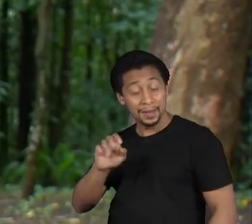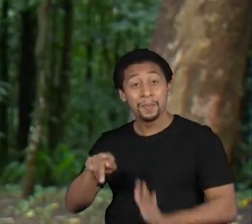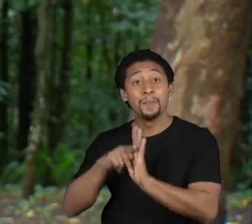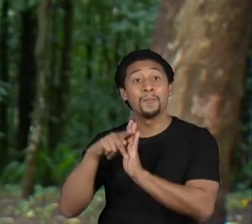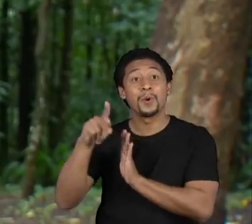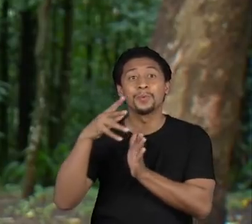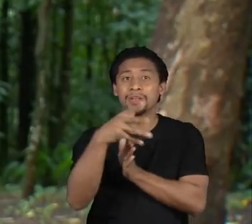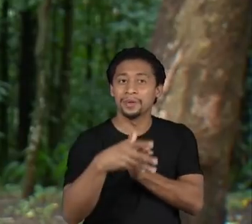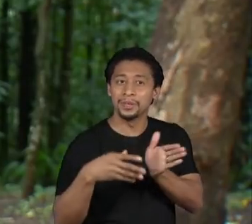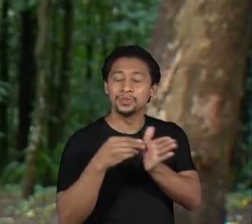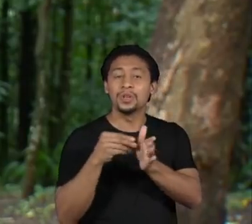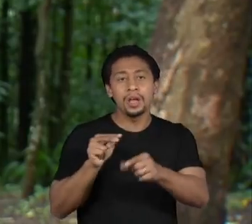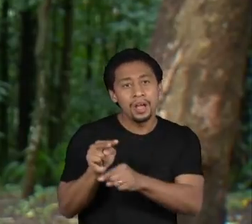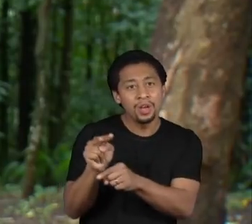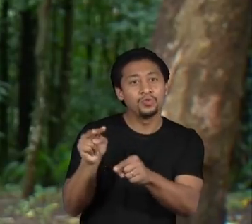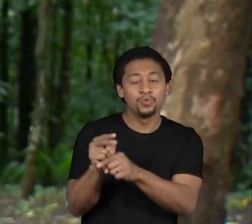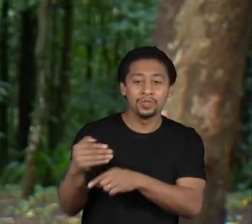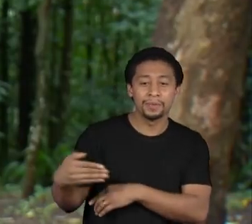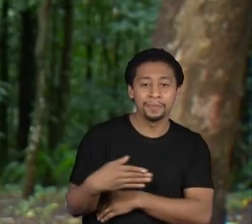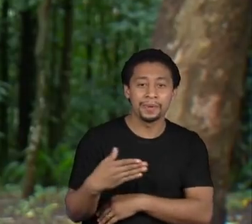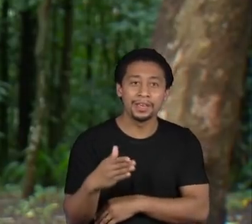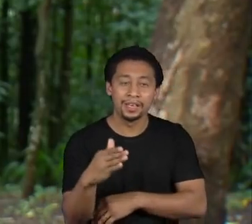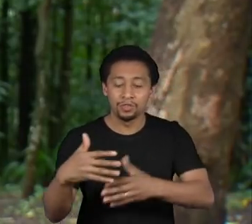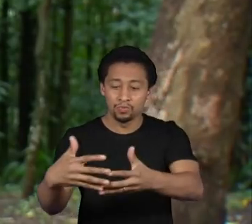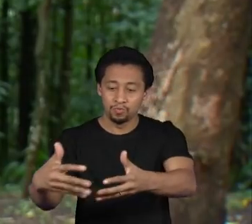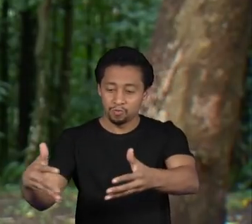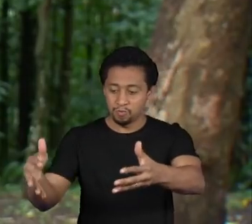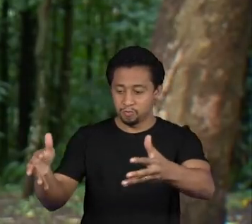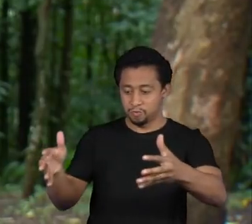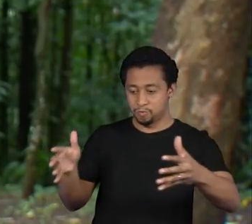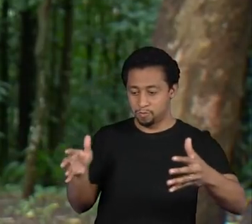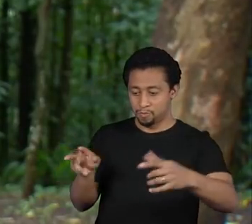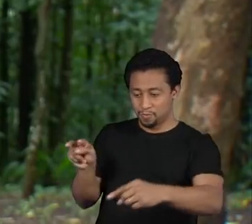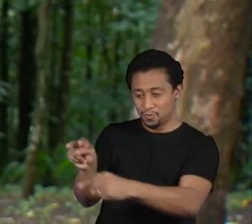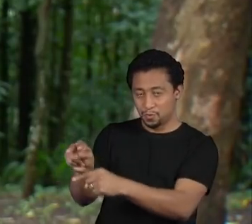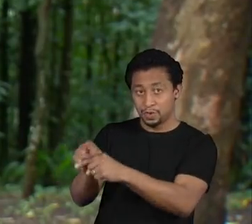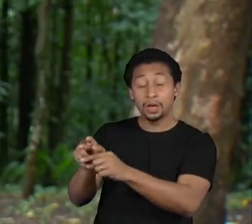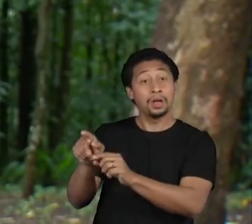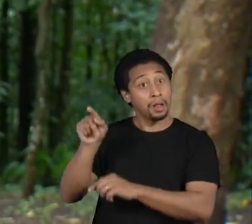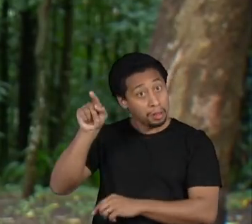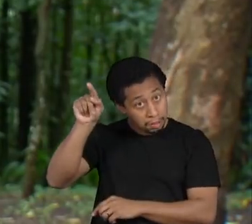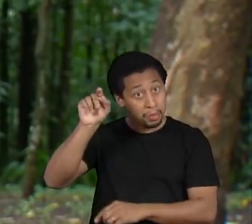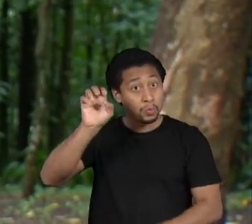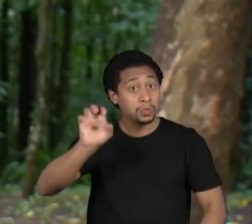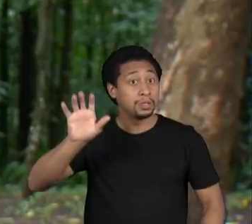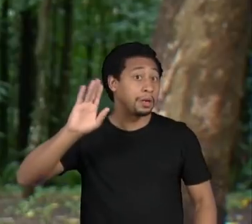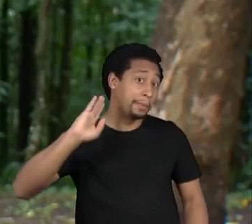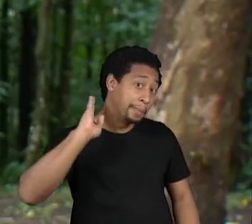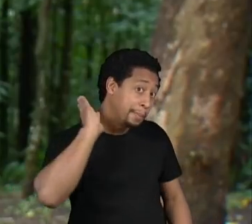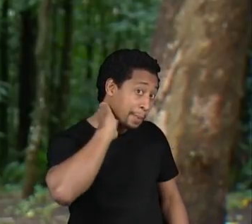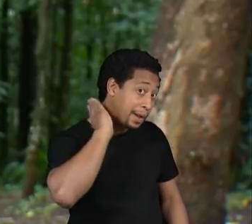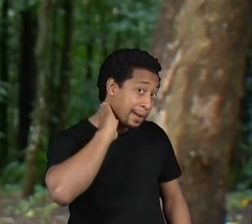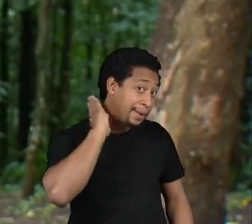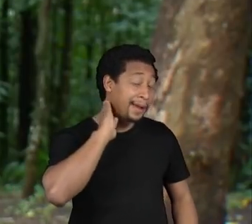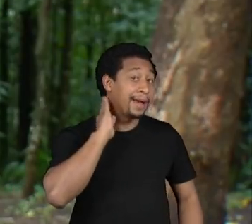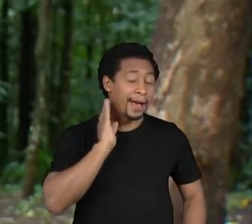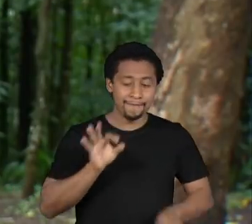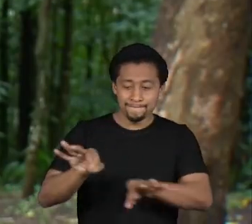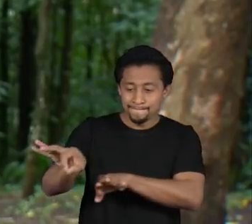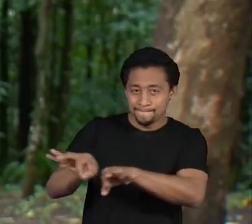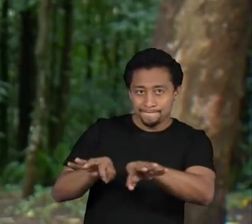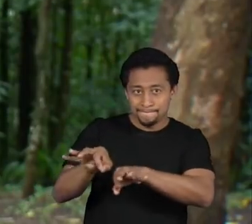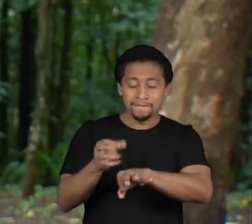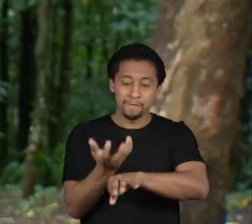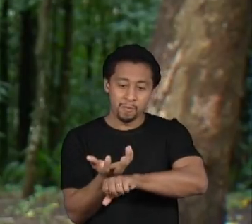e outras espécies em reservas extrativistas do Pará. O ecossistema manguezal contribui para